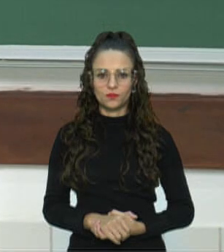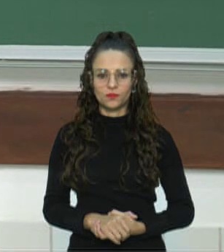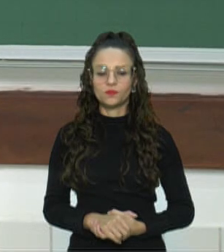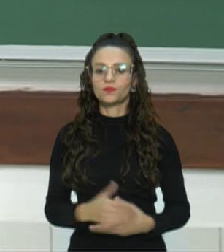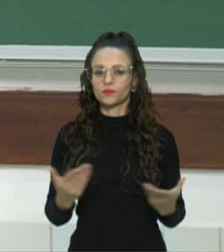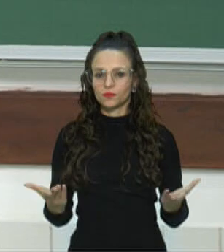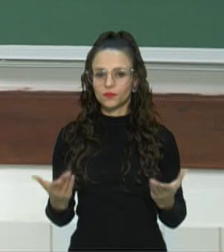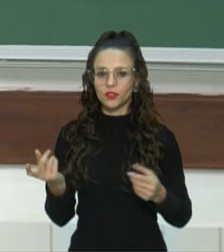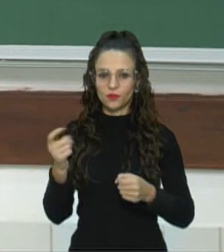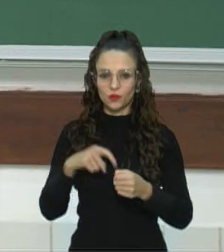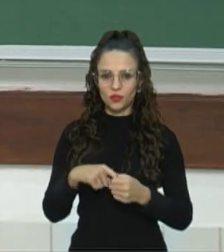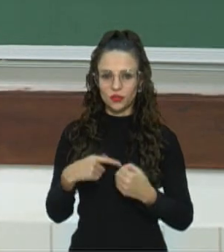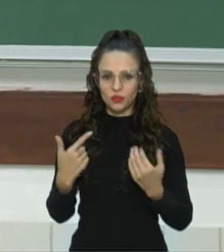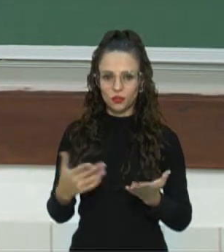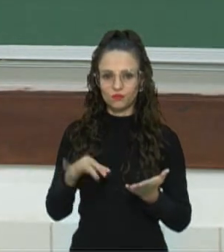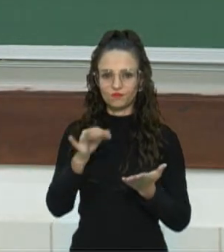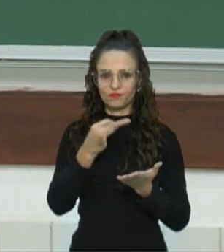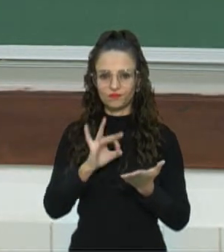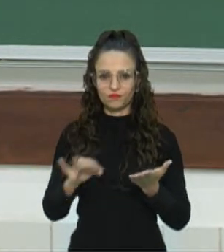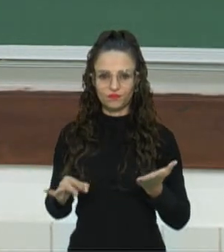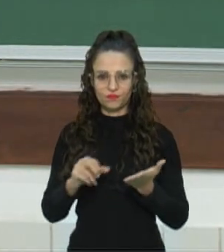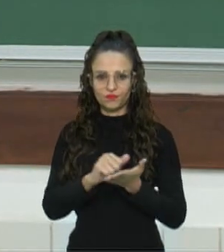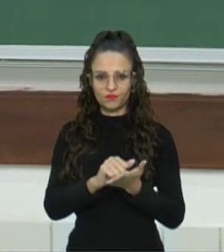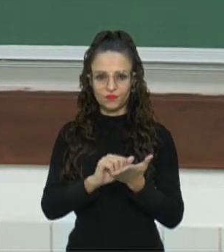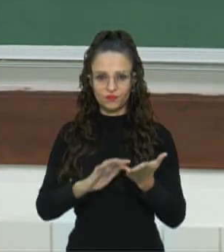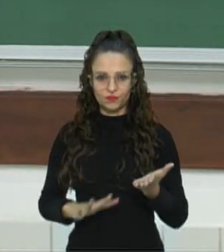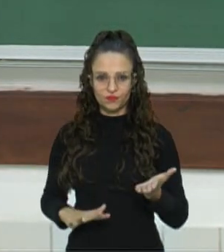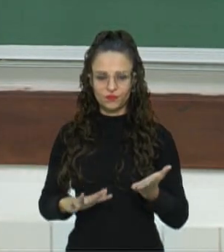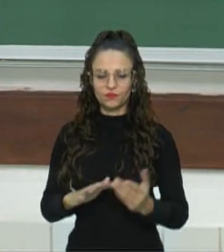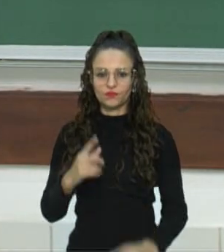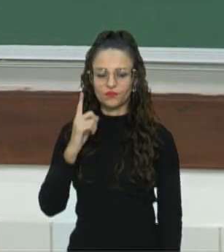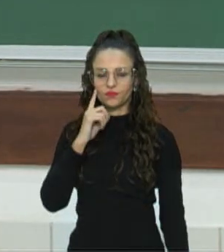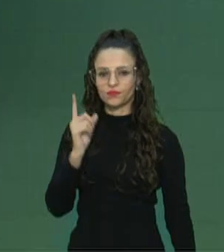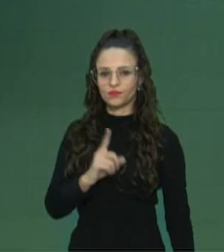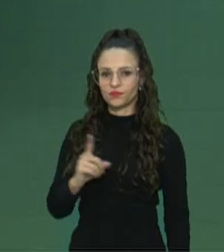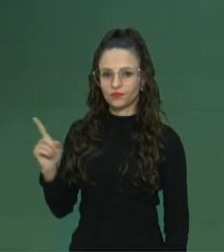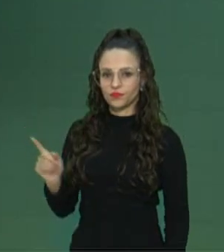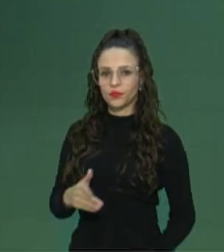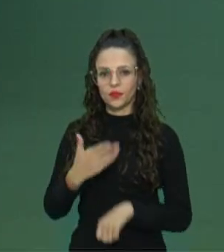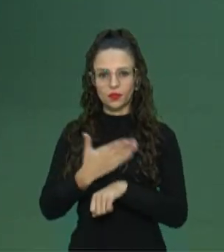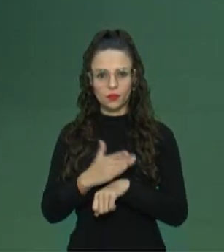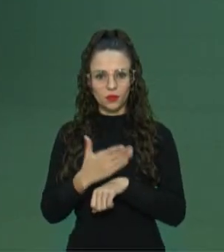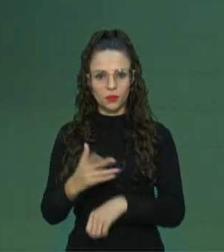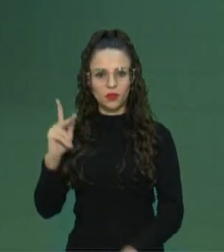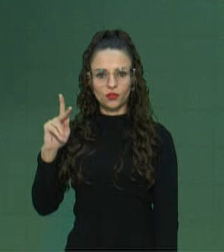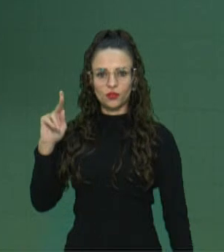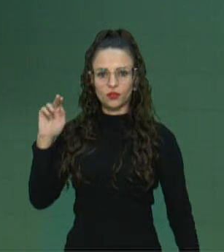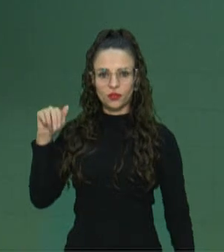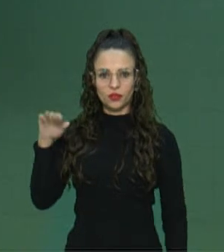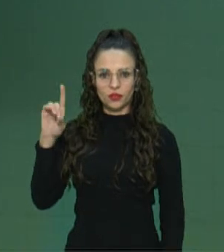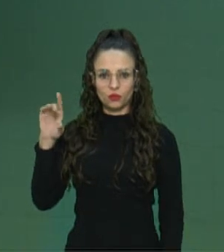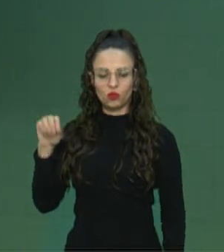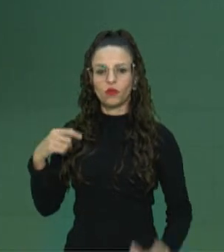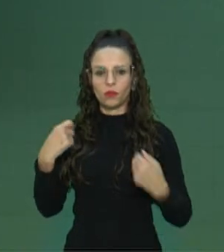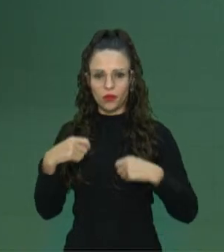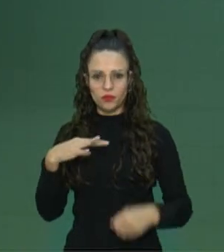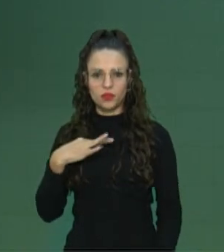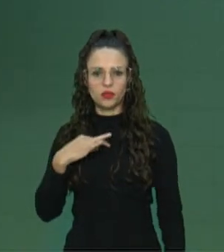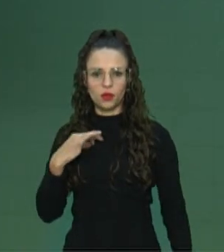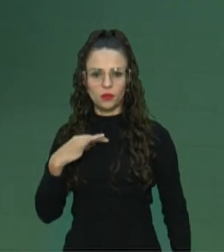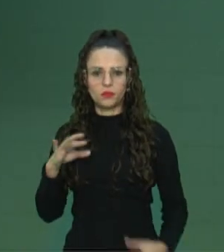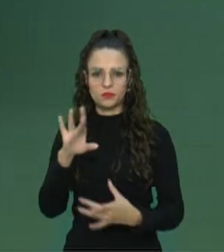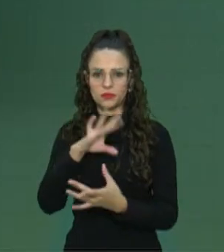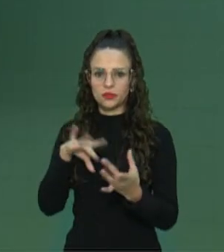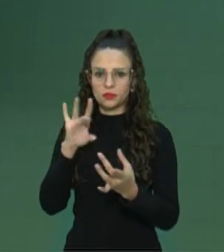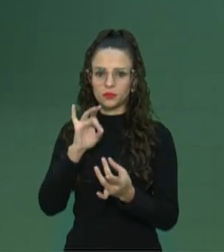E voltando, pessoal, então, com a correção da atividade que tinha ficado aqui para vocês, que era o quê? Para a prática do Kendo, é necessárias vestimentas